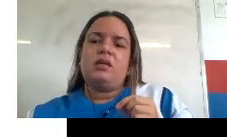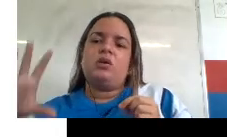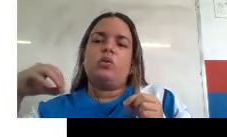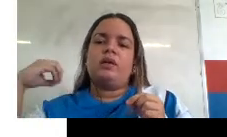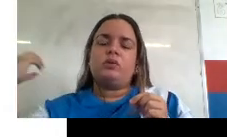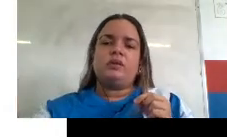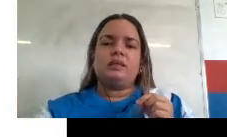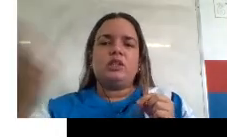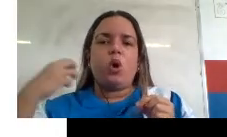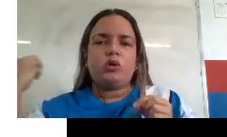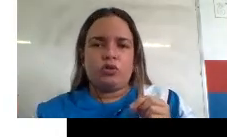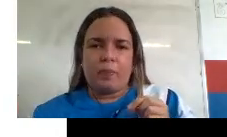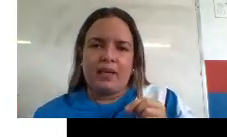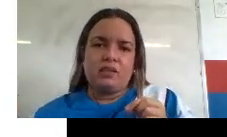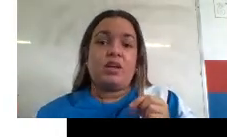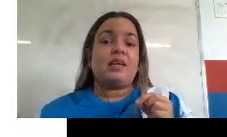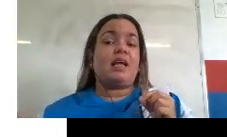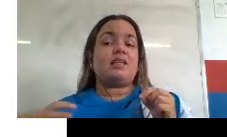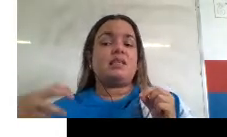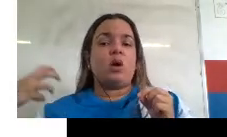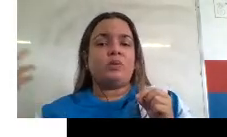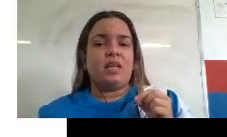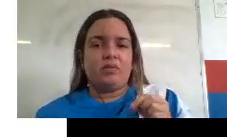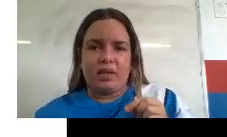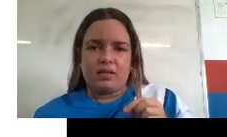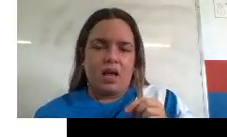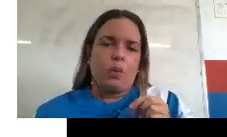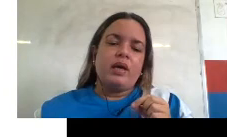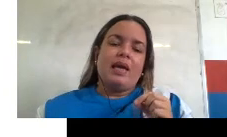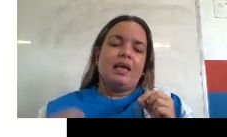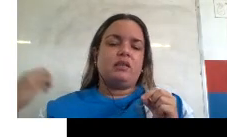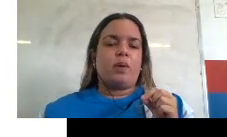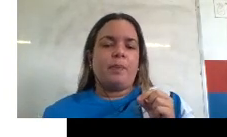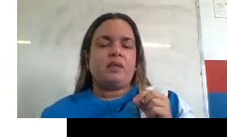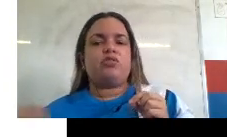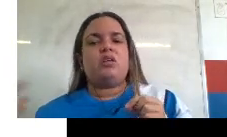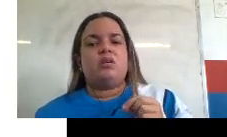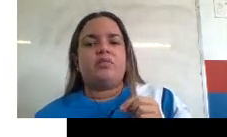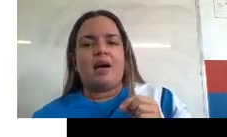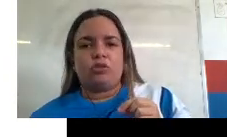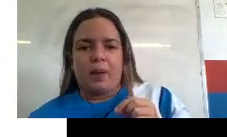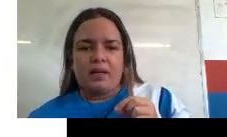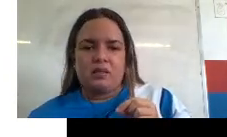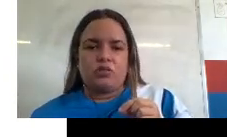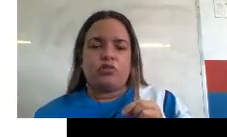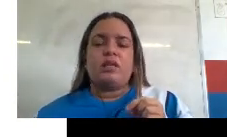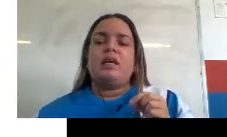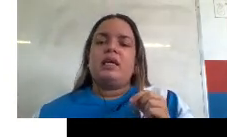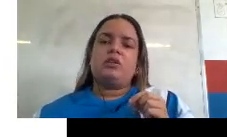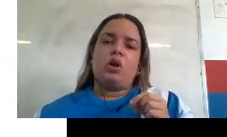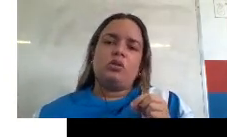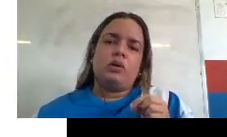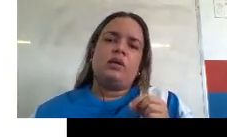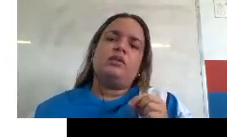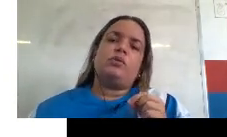daqui quanto de outros países, na Declaração Universal. Então, abrange vários países.